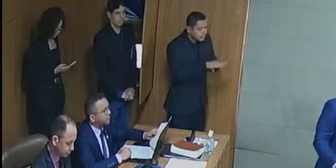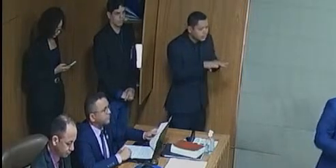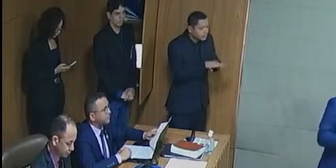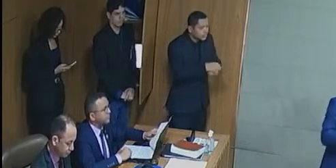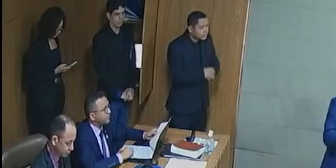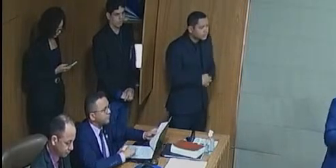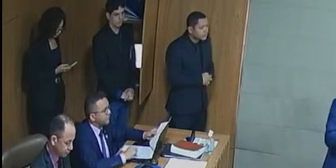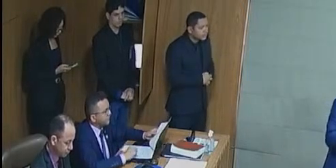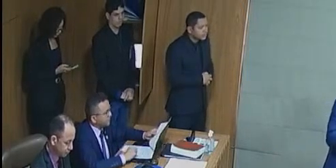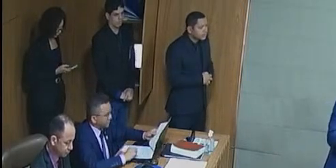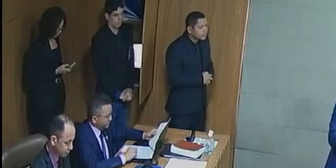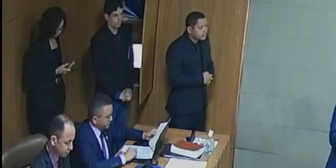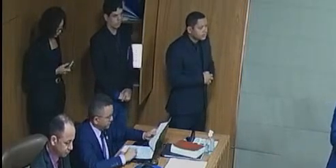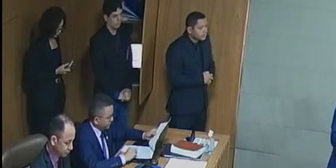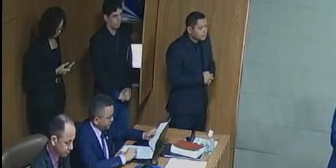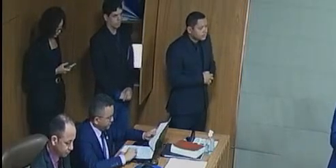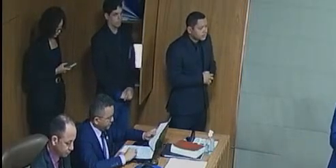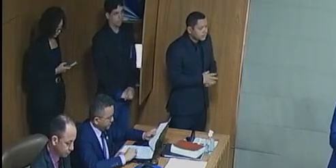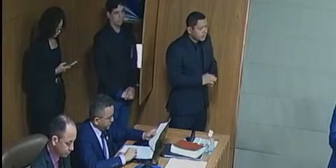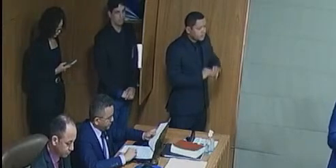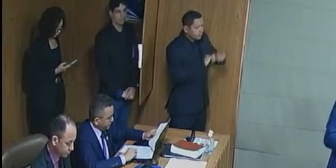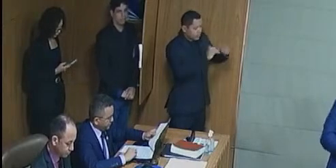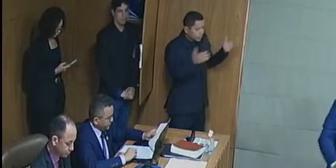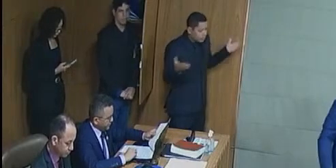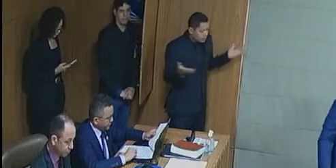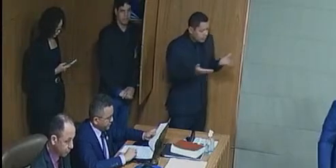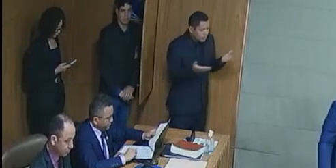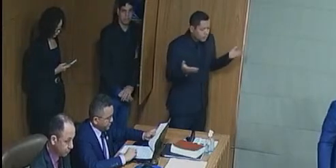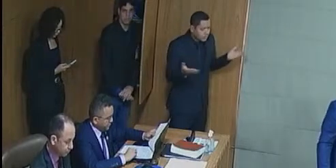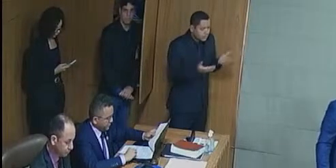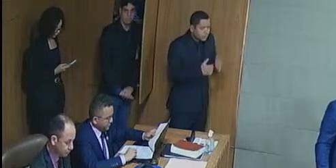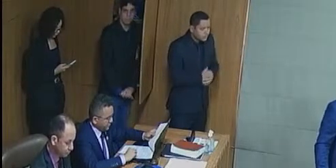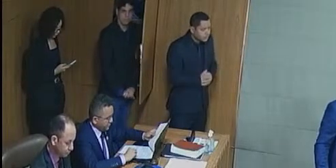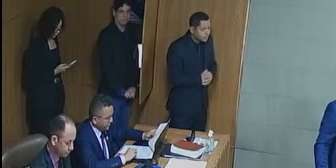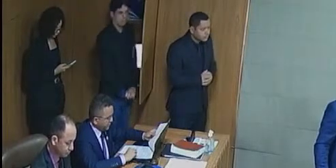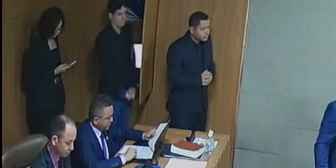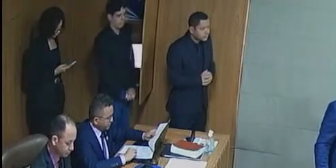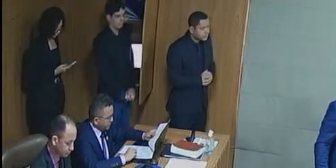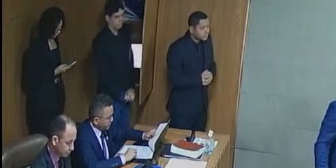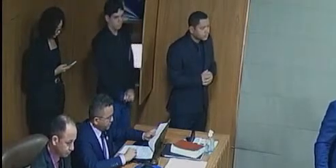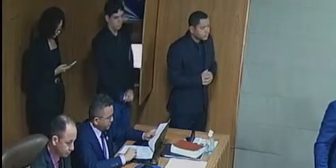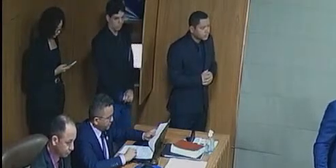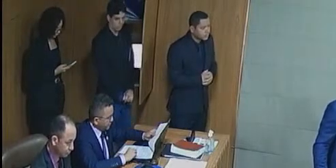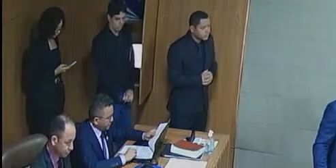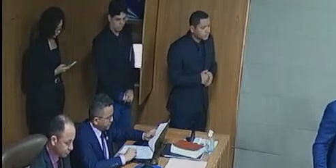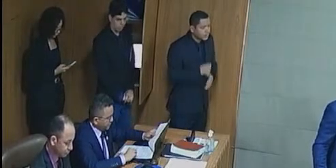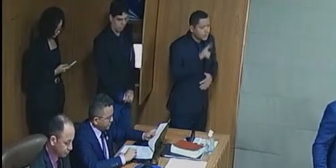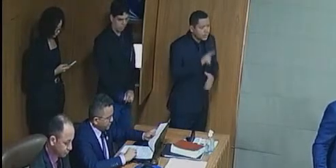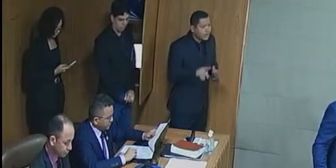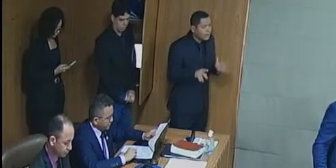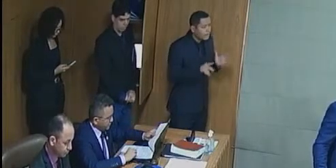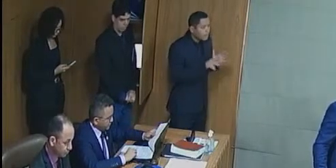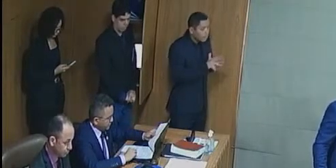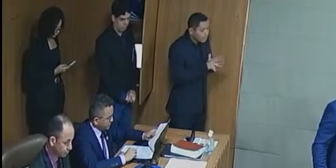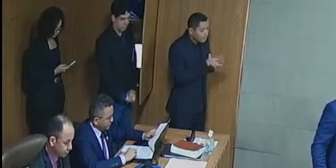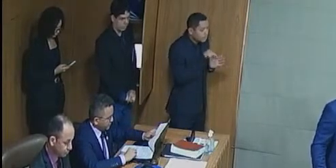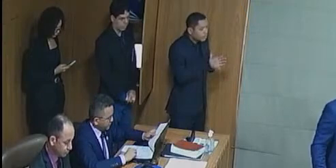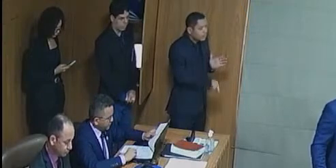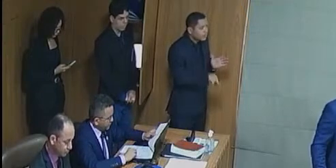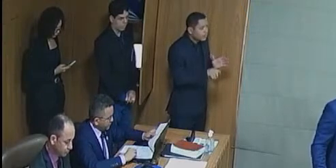né que eu trago a Tribuna desta casa é algo de forma técnica específica